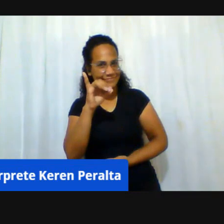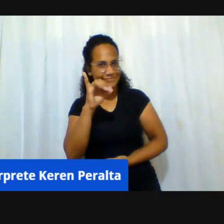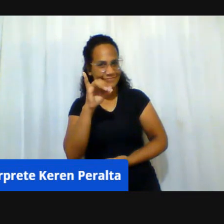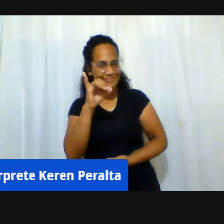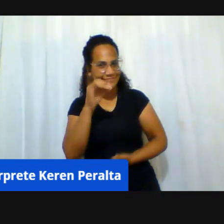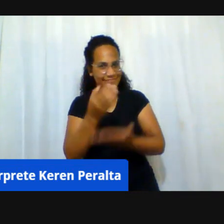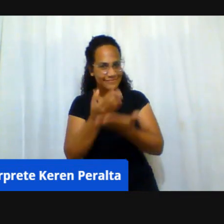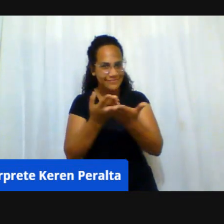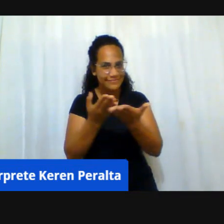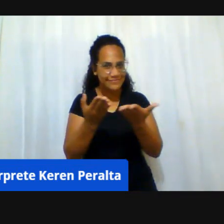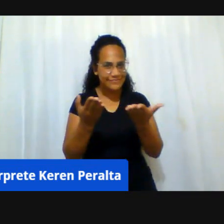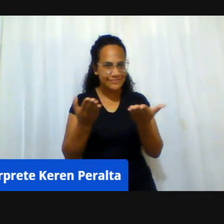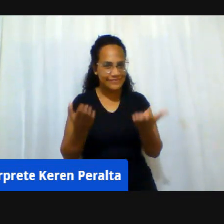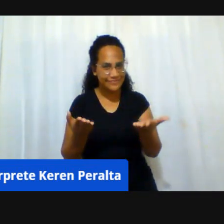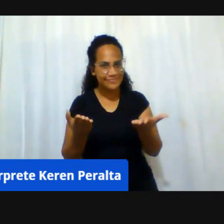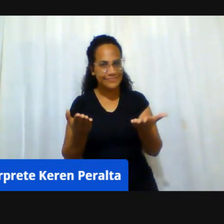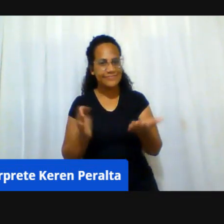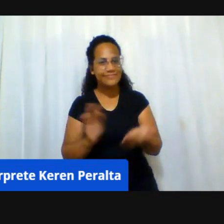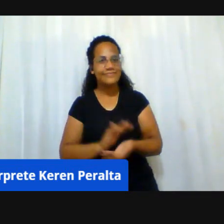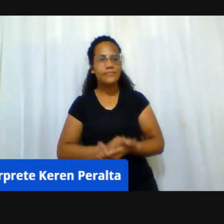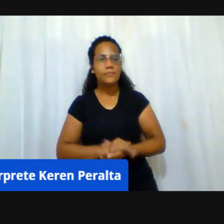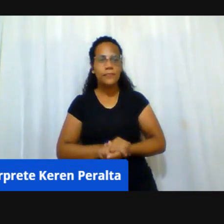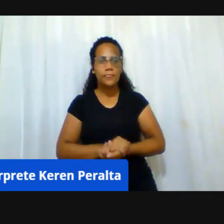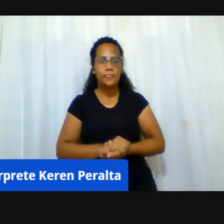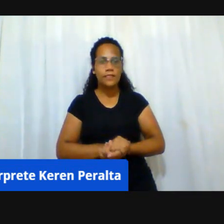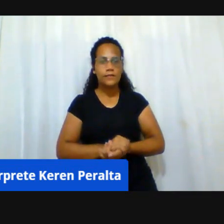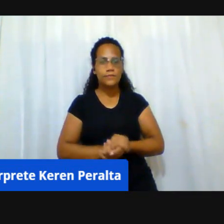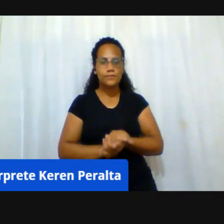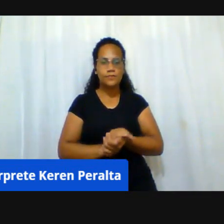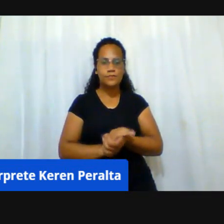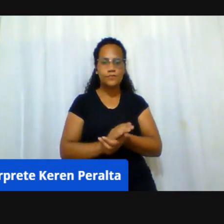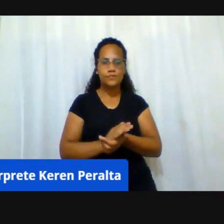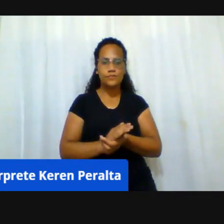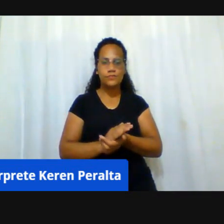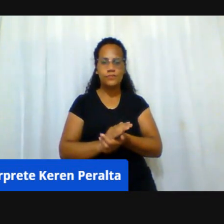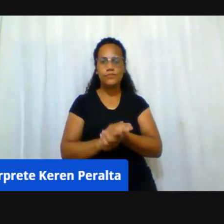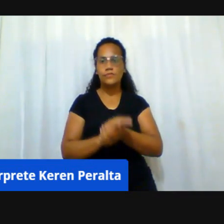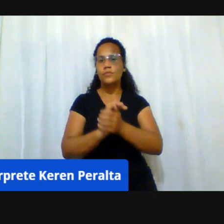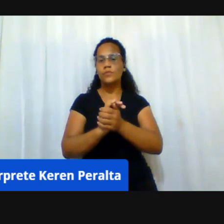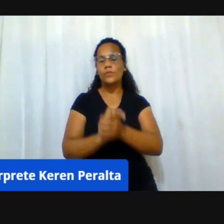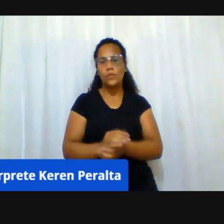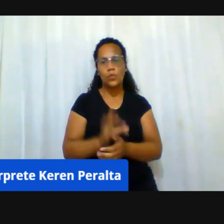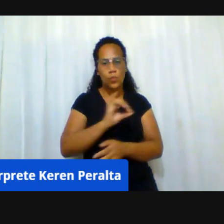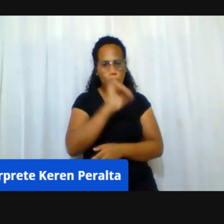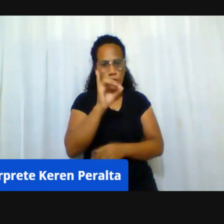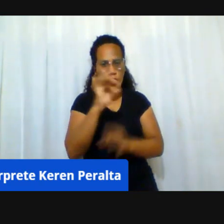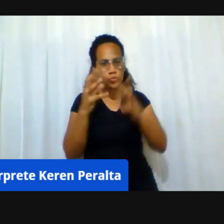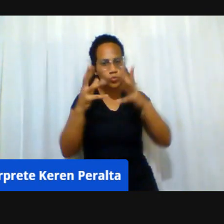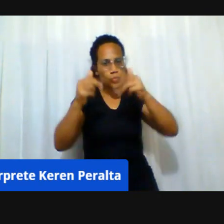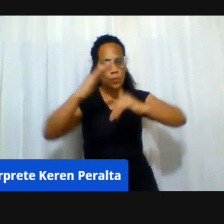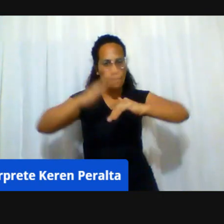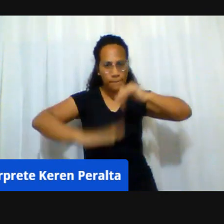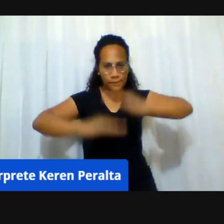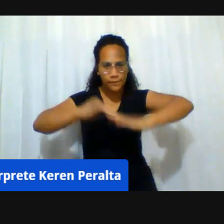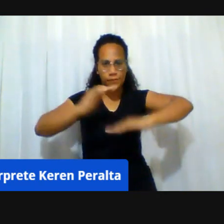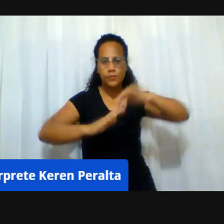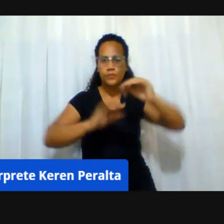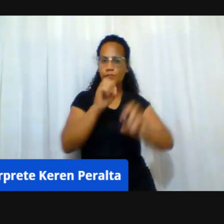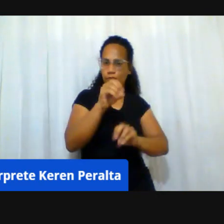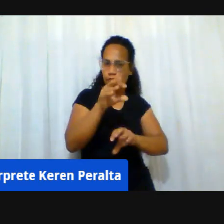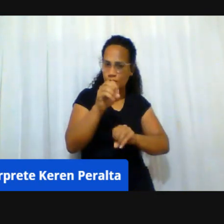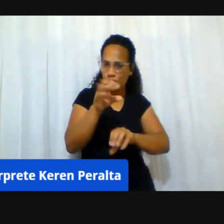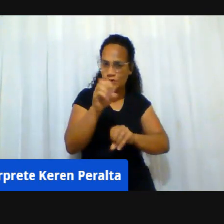Unati, saudações aos profissionais da Rede Municipal de Educação de Campo Grande. Sou o professor